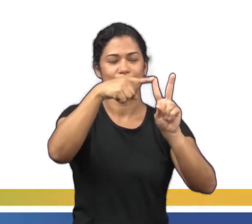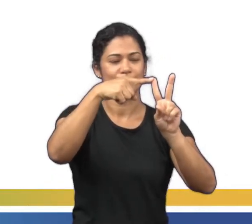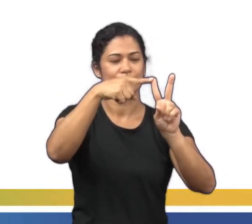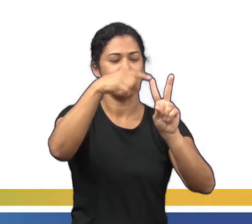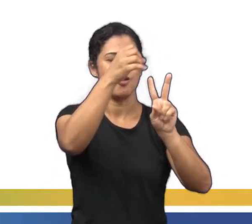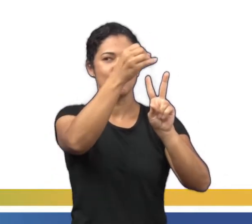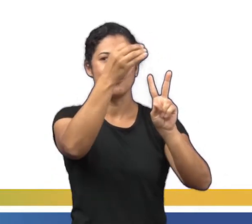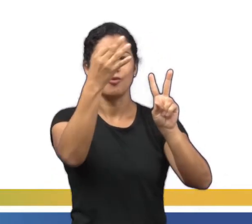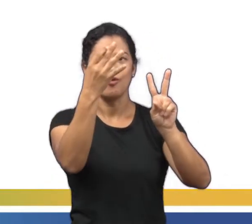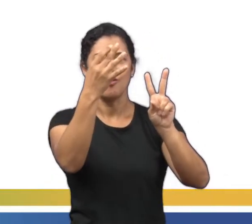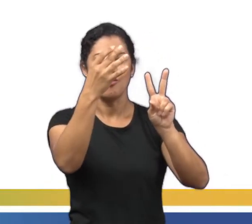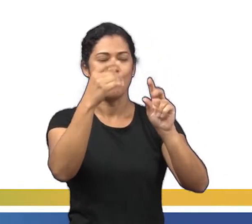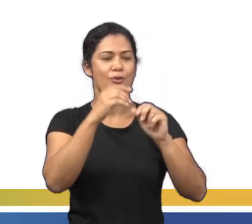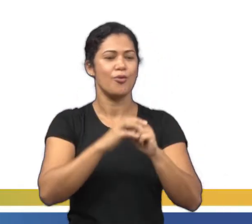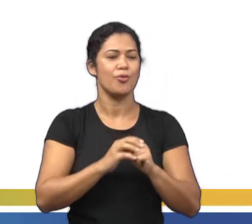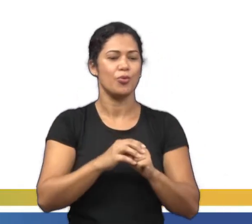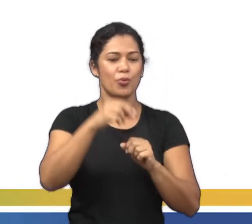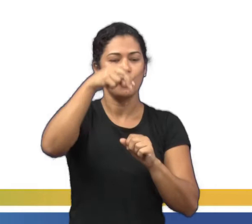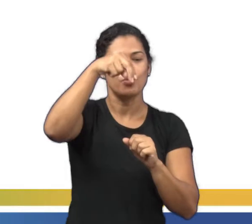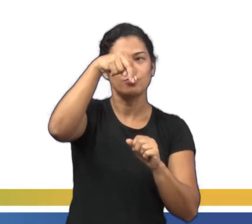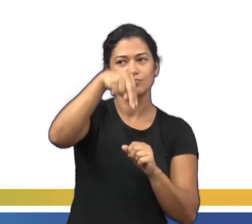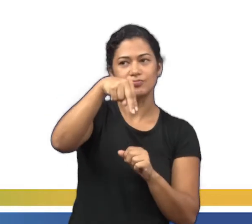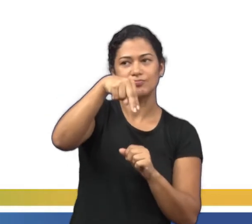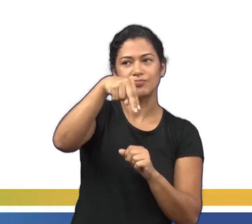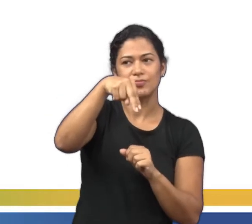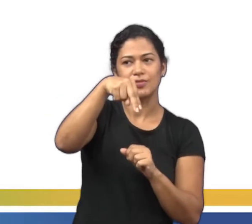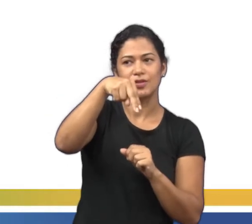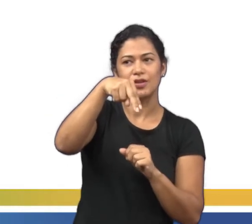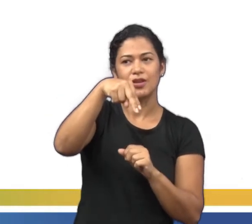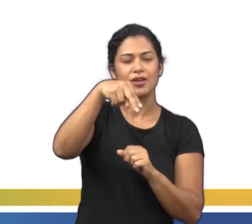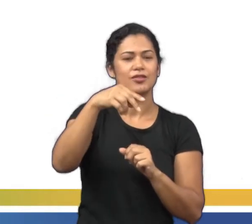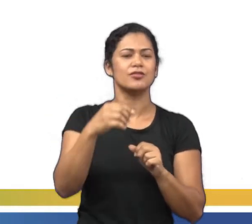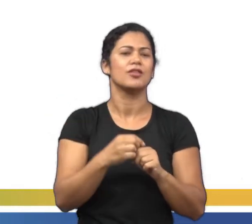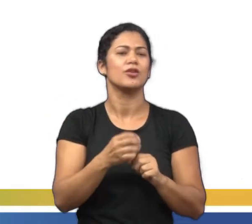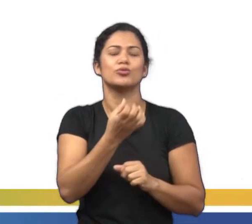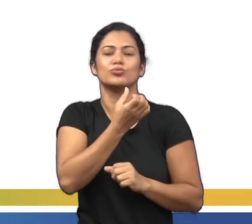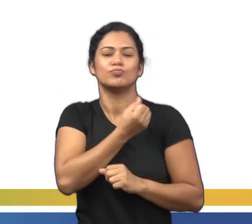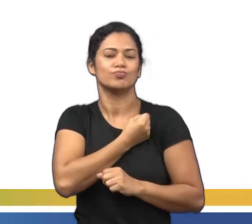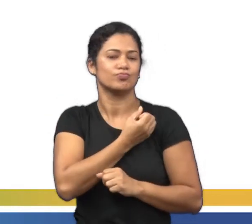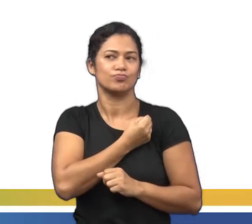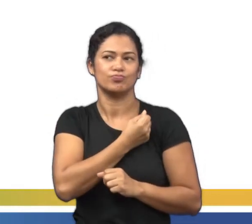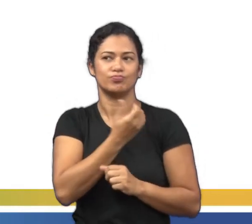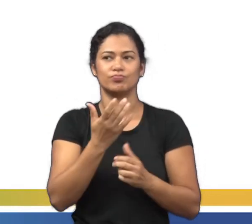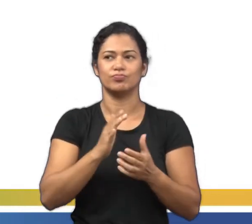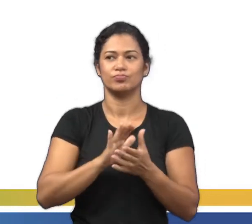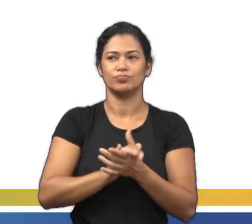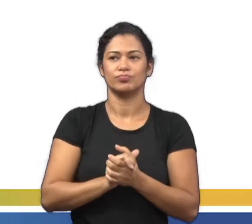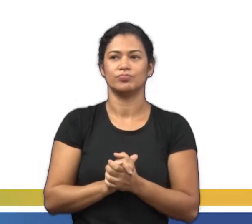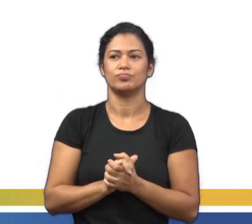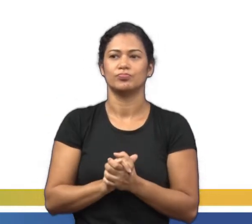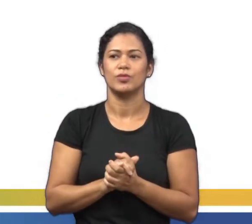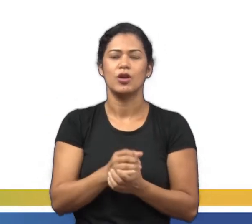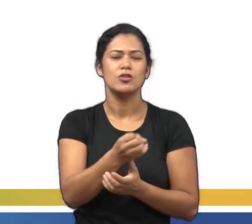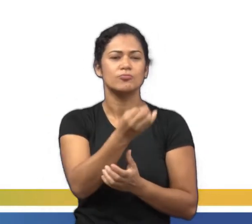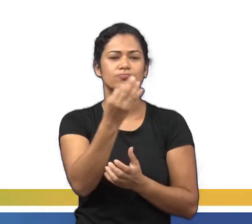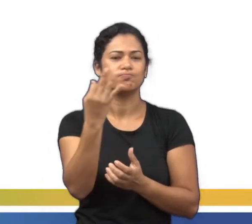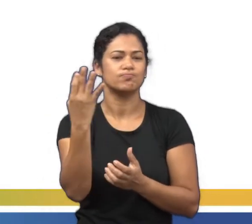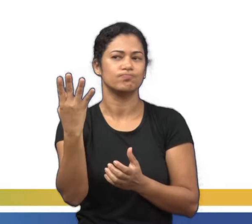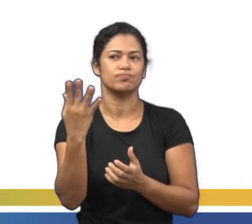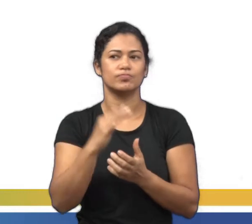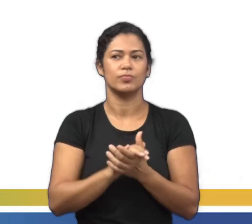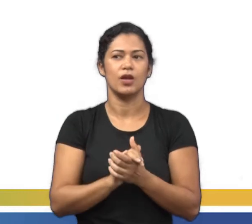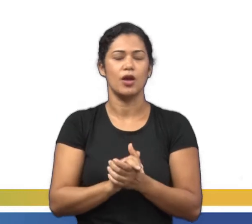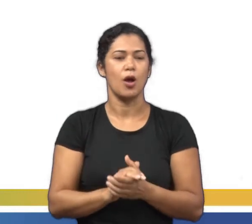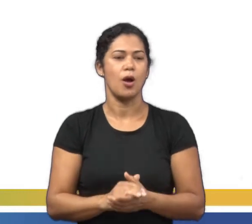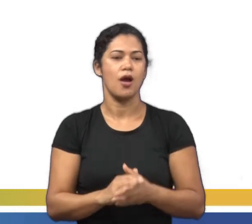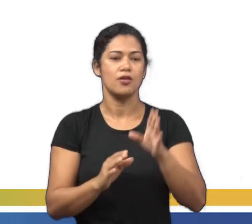raiz. Normalmente, quando é índice 2, o 2 não precisa aparecer, que a gente já sabe que é raiz quadrada. E o B é o resultado da